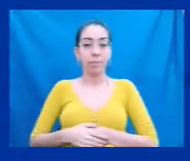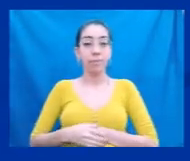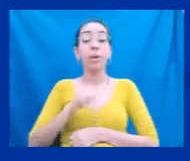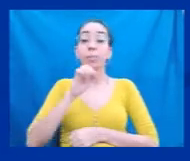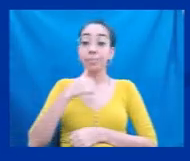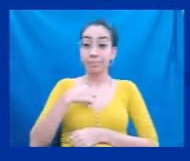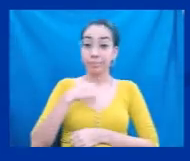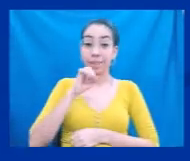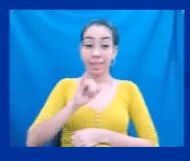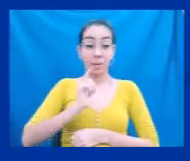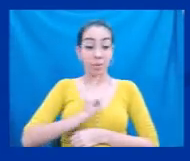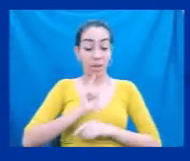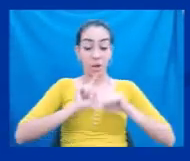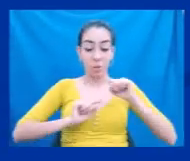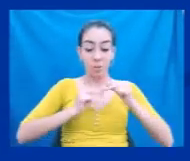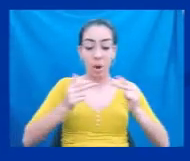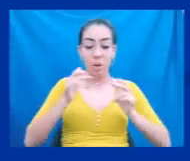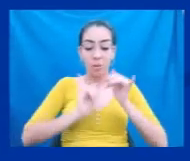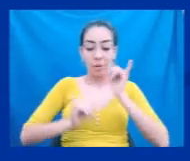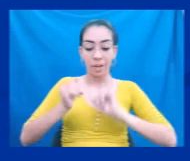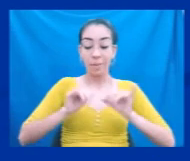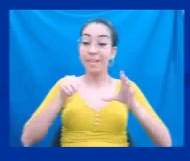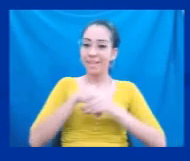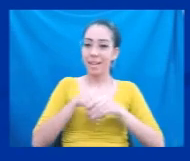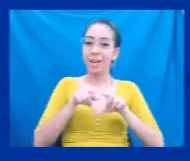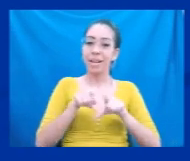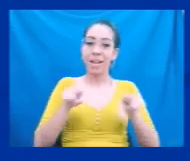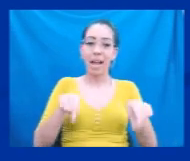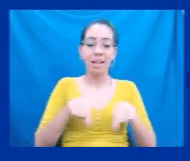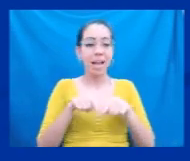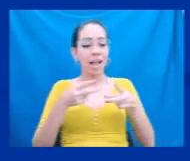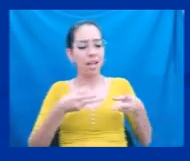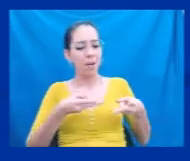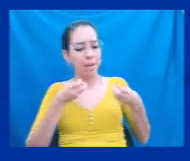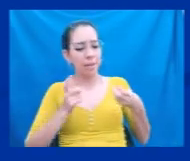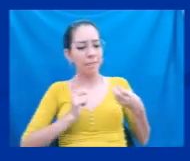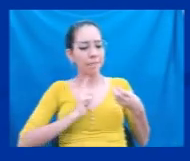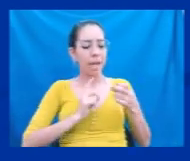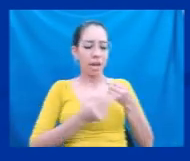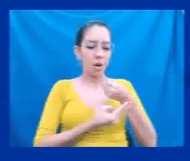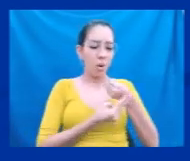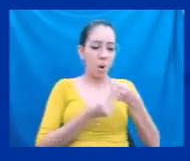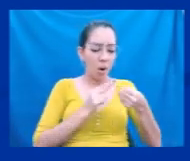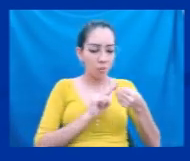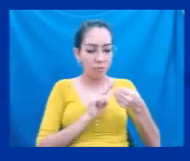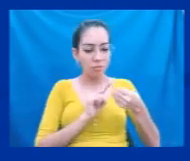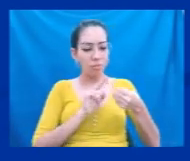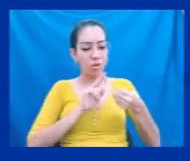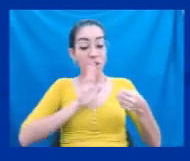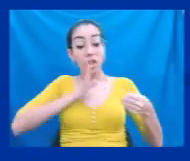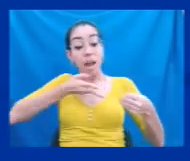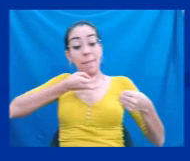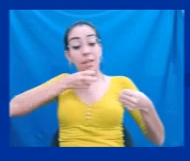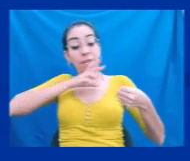do laboratório e na qual eu percebo que os rótulos, por um motivo ou outro, estão ali sendo deteriorados, eu